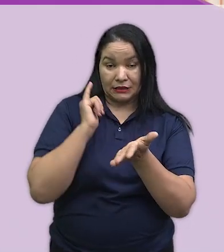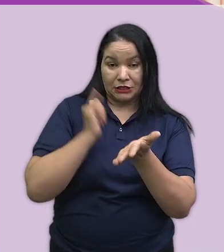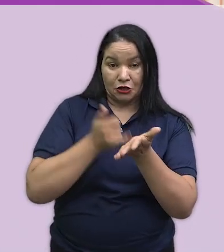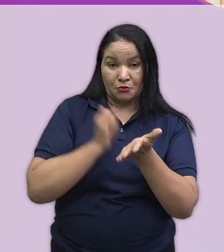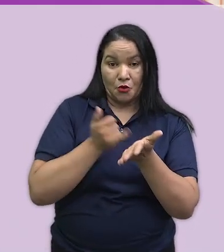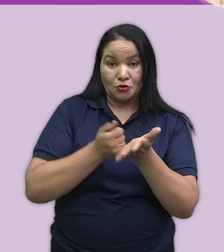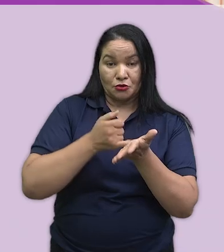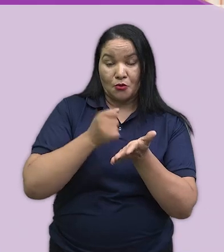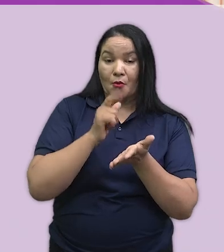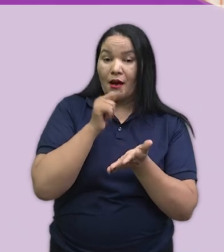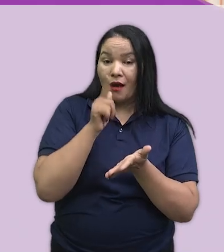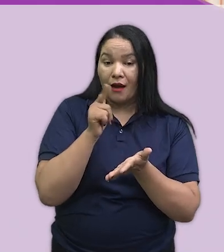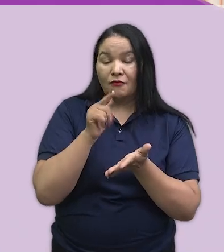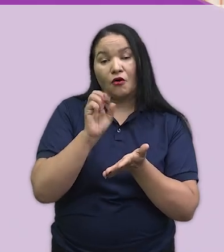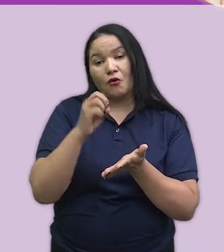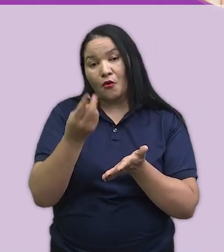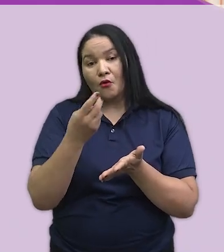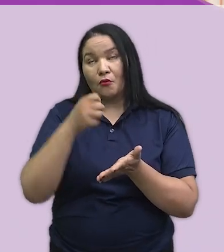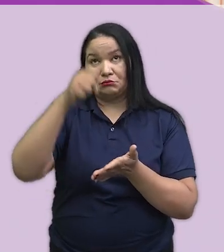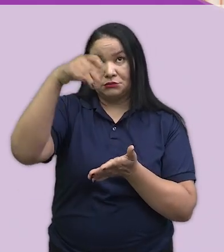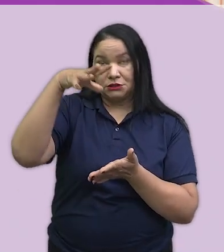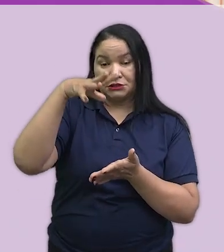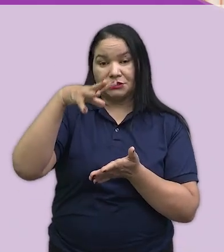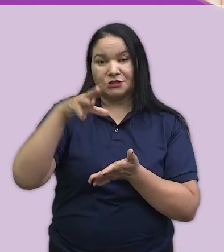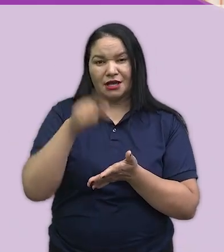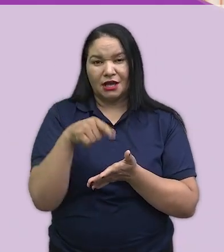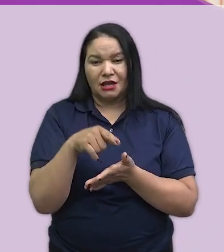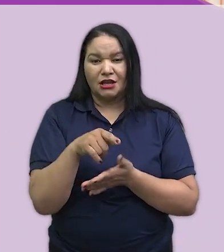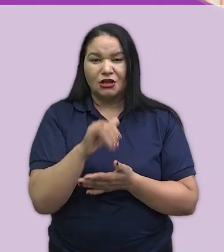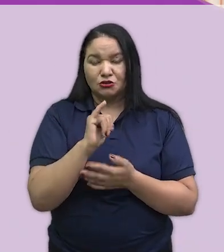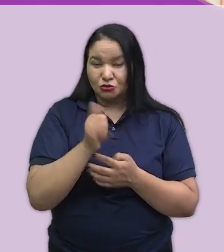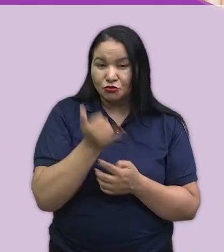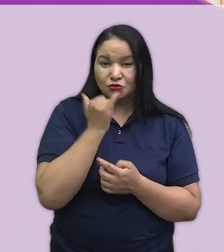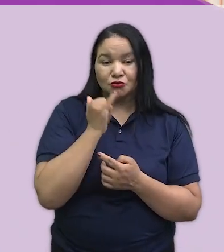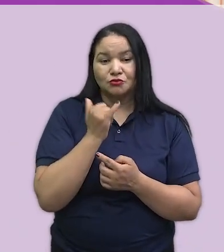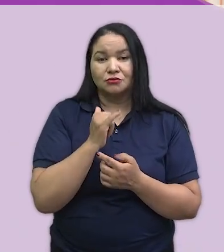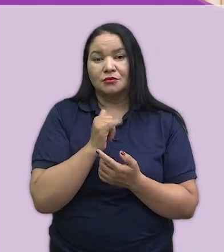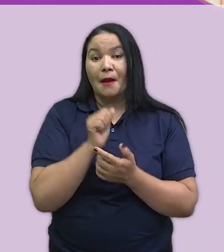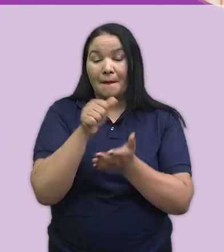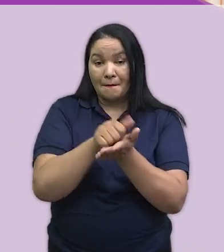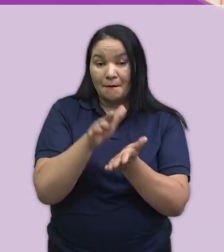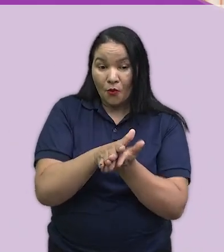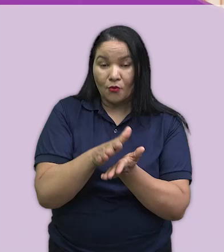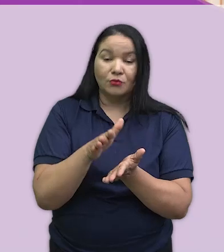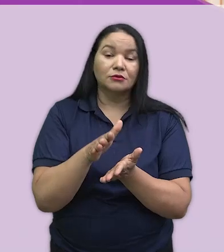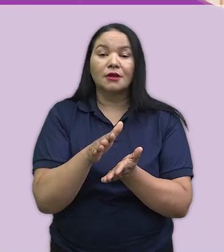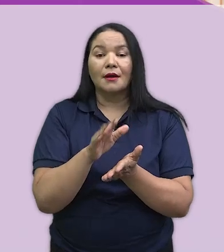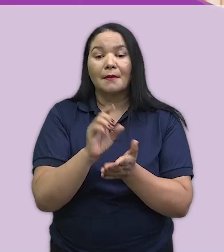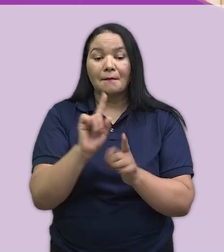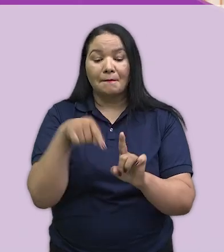eles dizem lá, o juro é 2%, o cálculo é 2% de multa mais